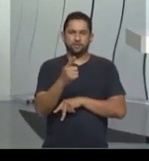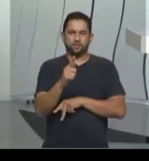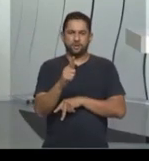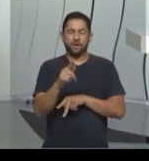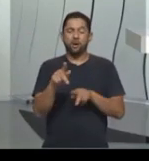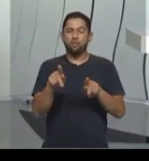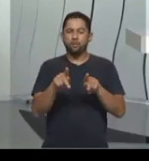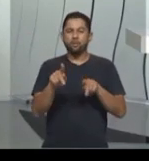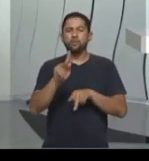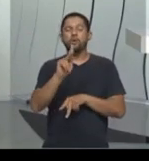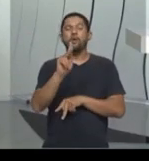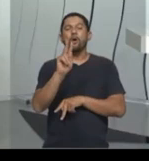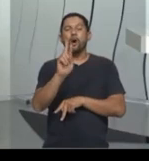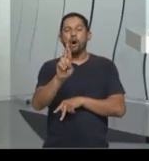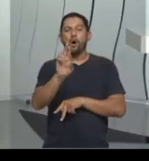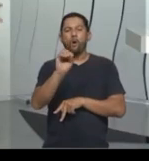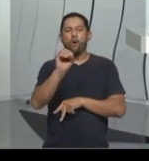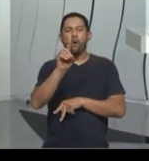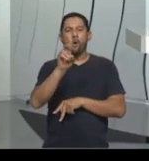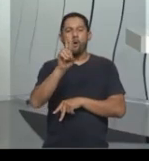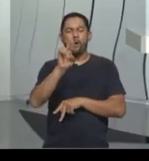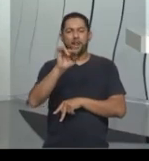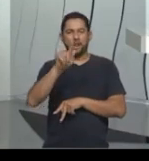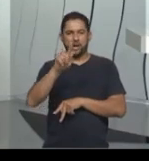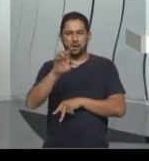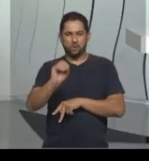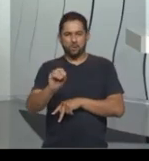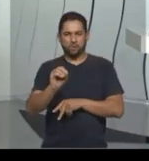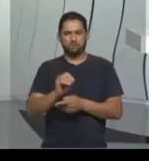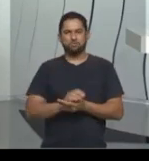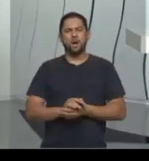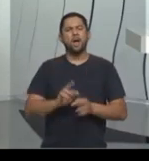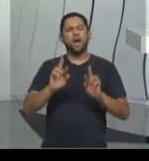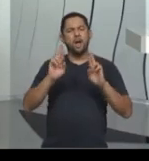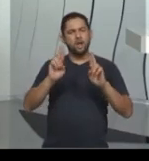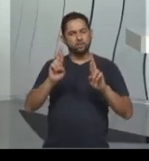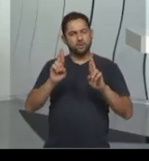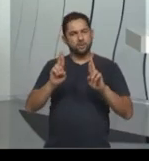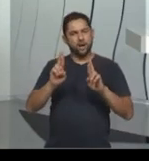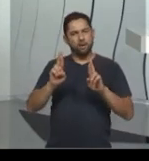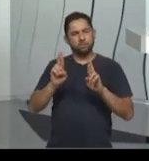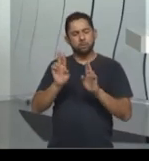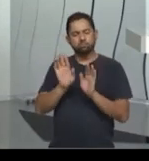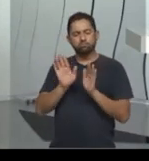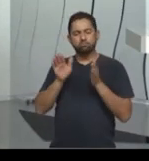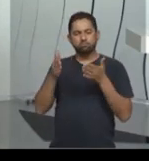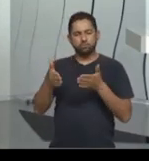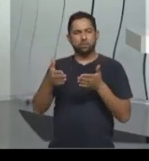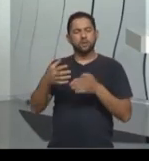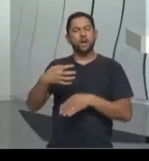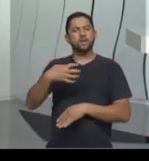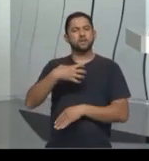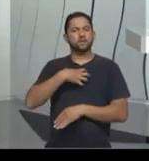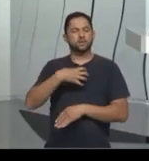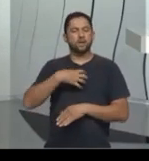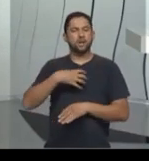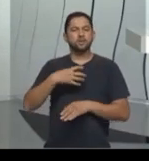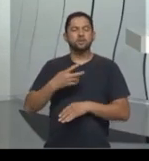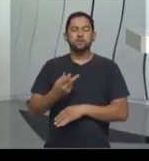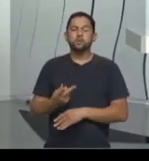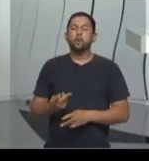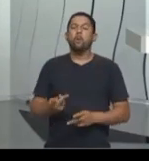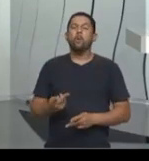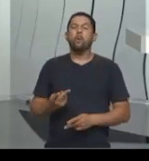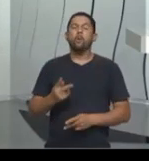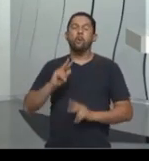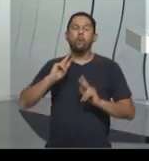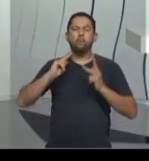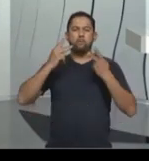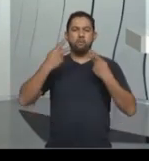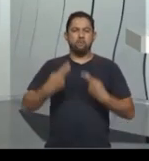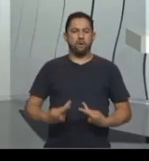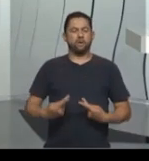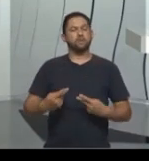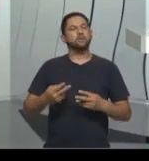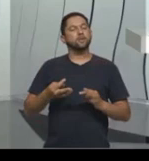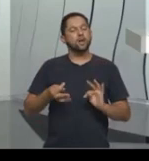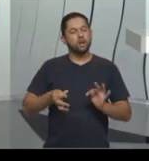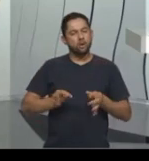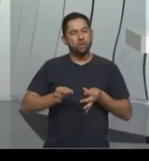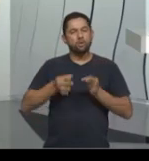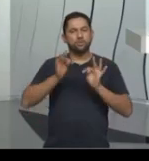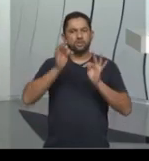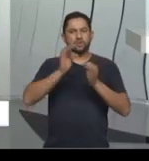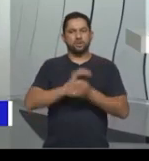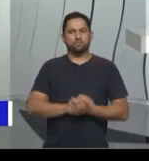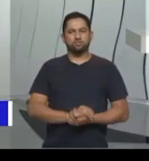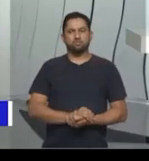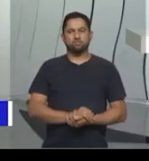aí responsável por uma das áreas, de abrangência das ciências humanas e suas tecnologias. Hoje